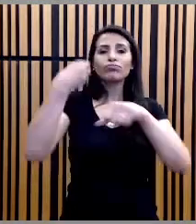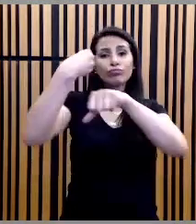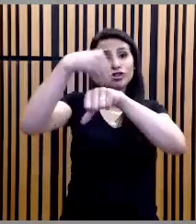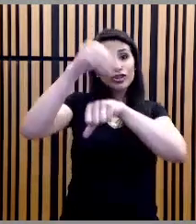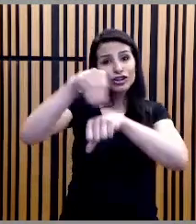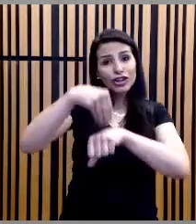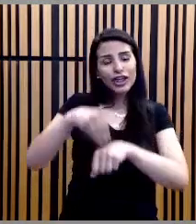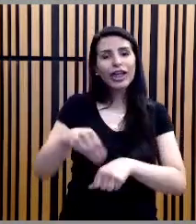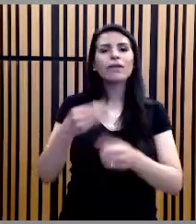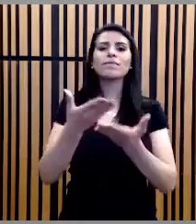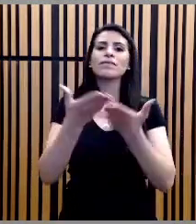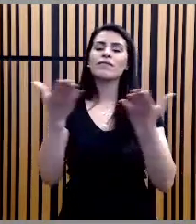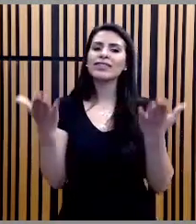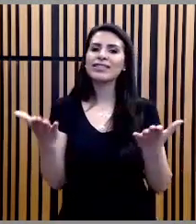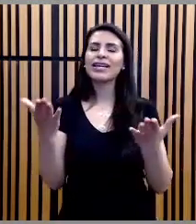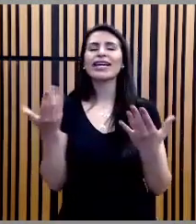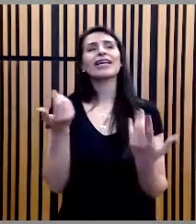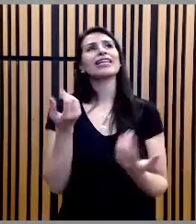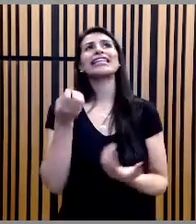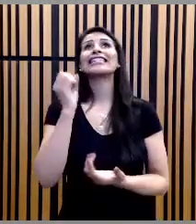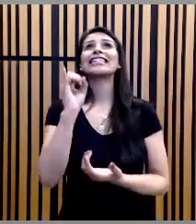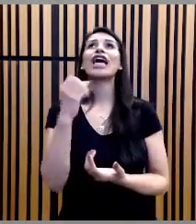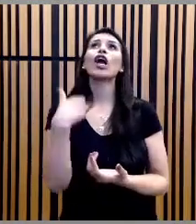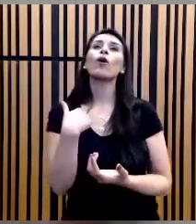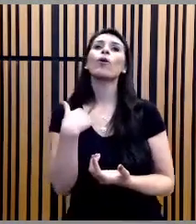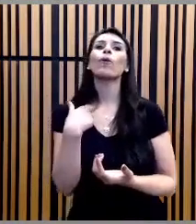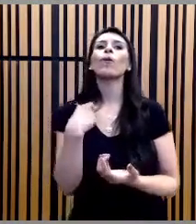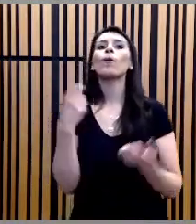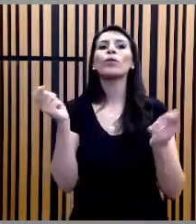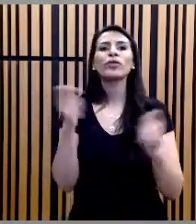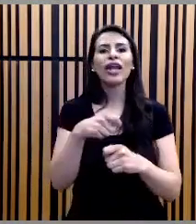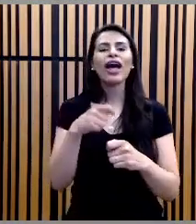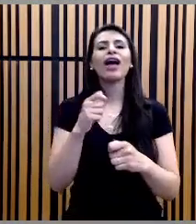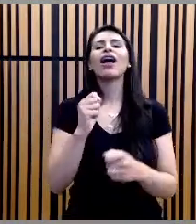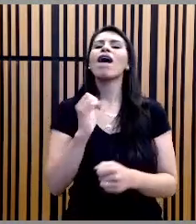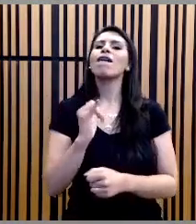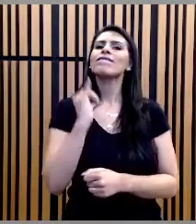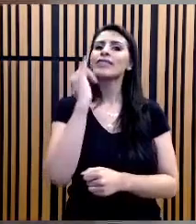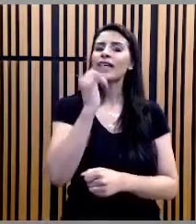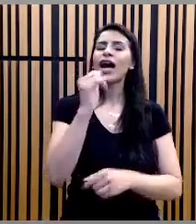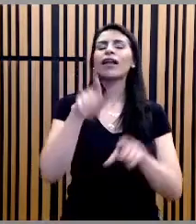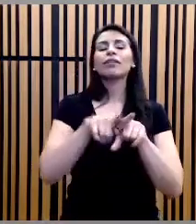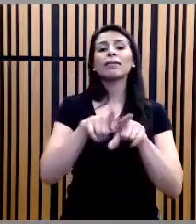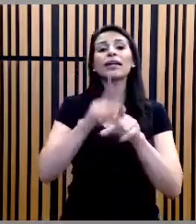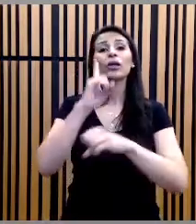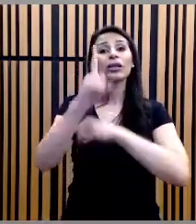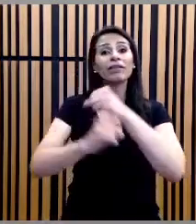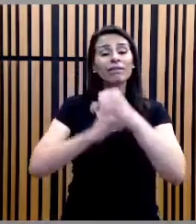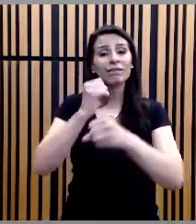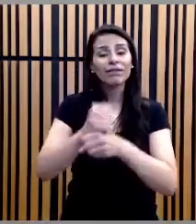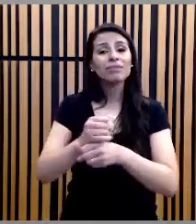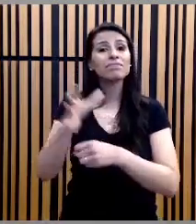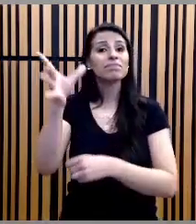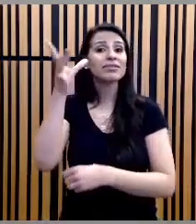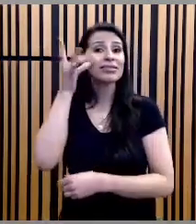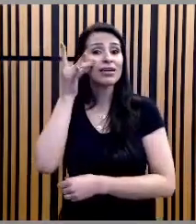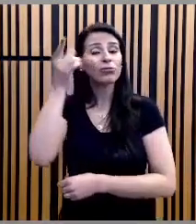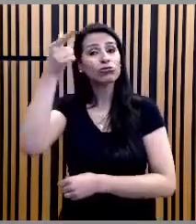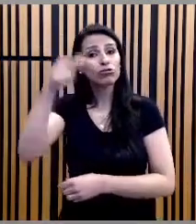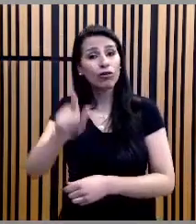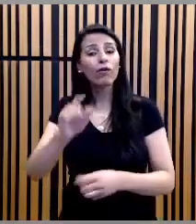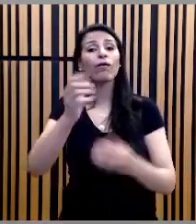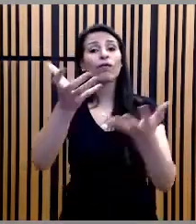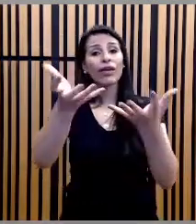vocês, se eu puder aí dizer para vocês no ano que vem, quando a gente tiver aí presencial de novo, quiserem